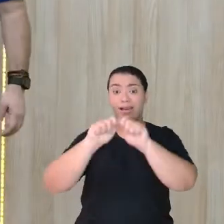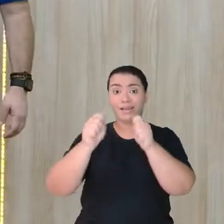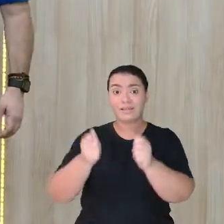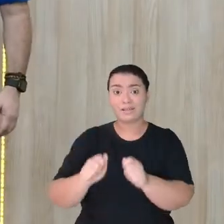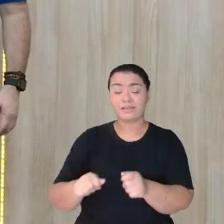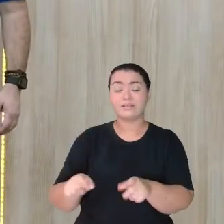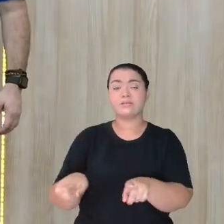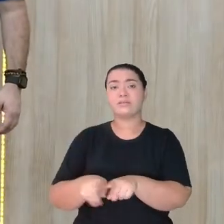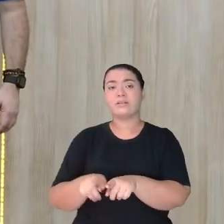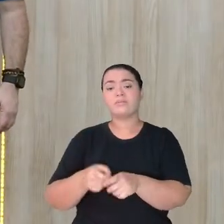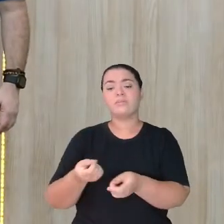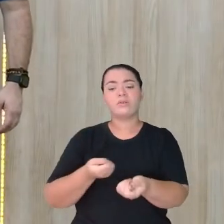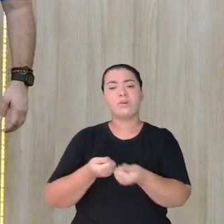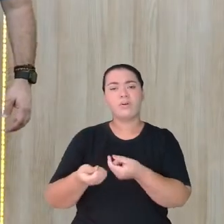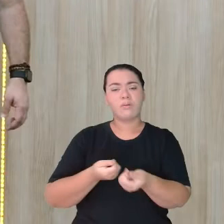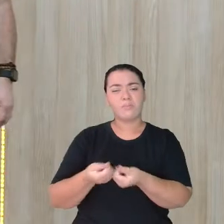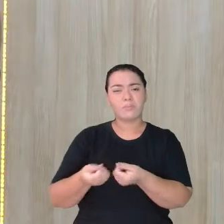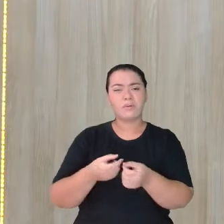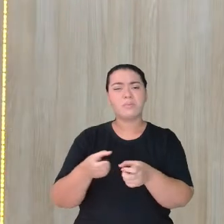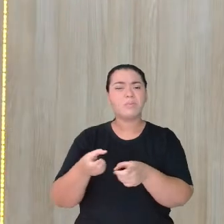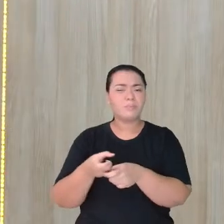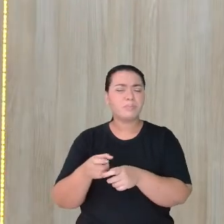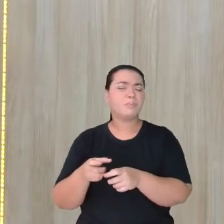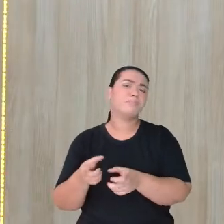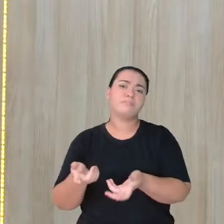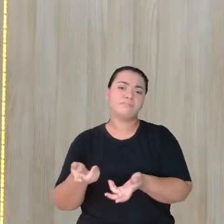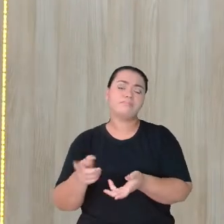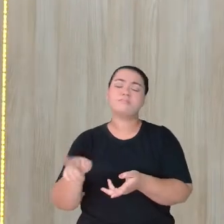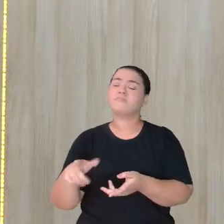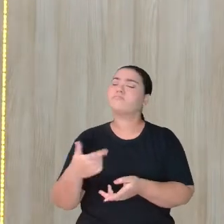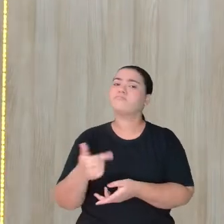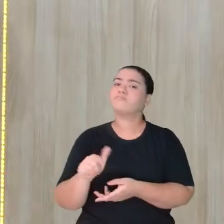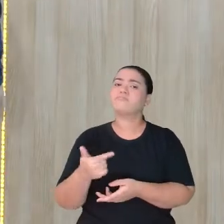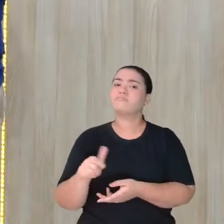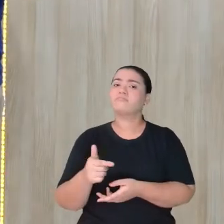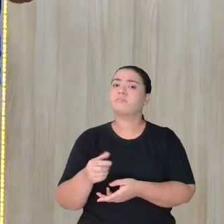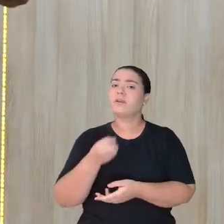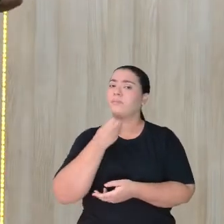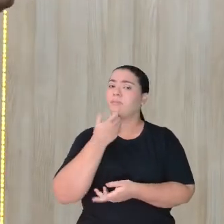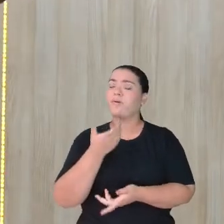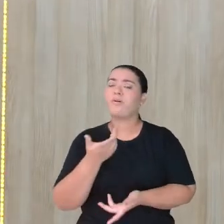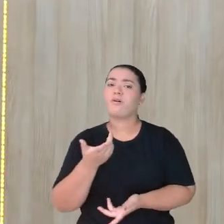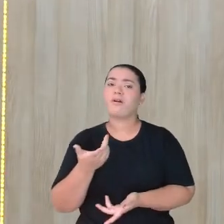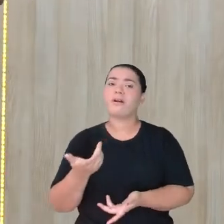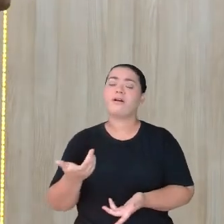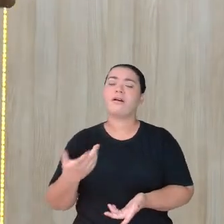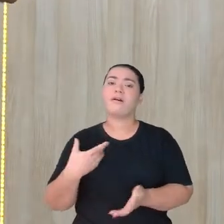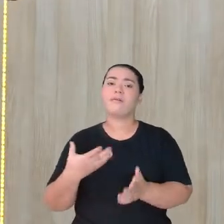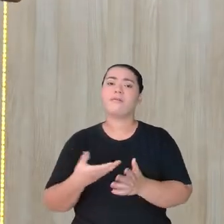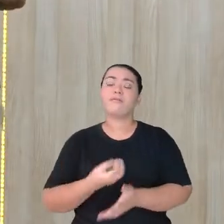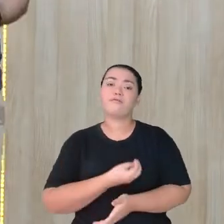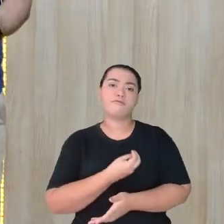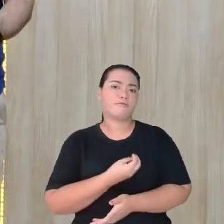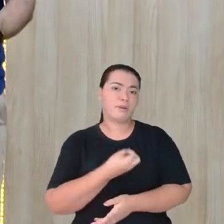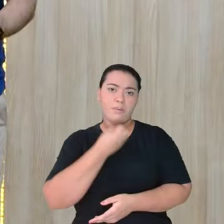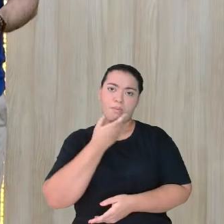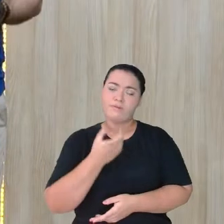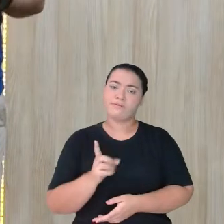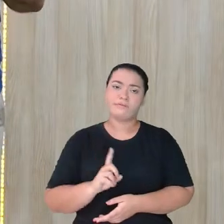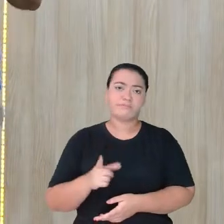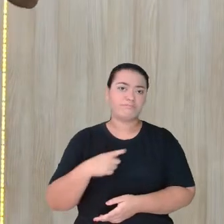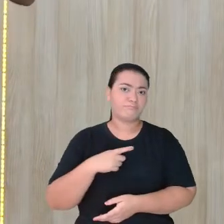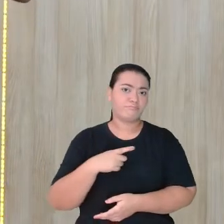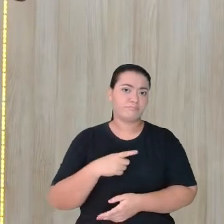os pequenos comerciantes, eles não tinham uma boa qualidade de vida.